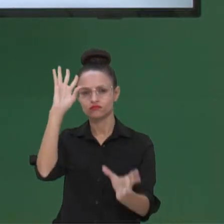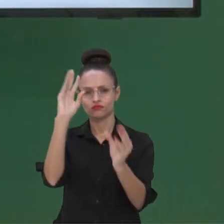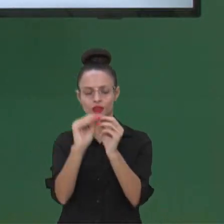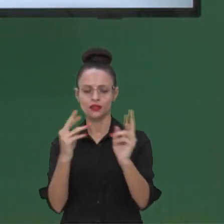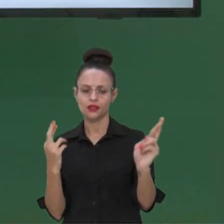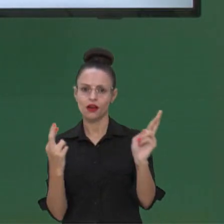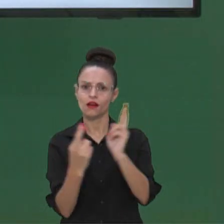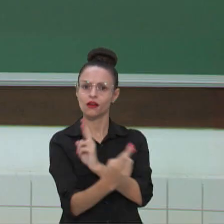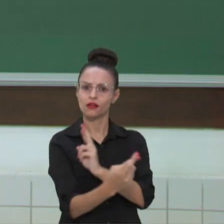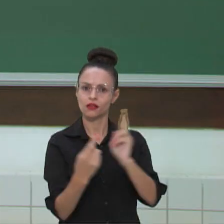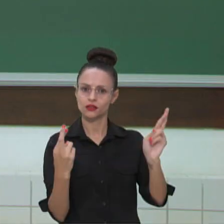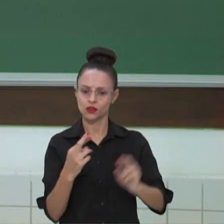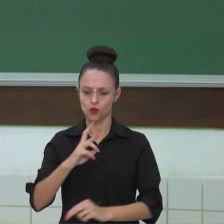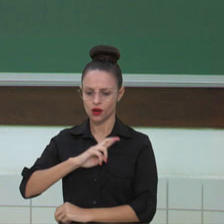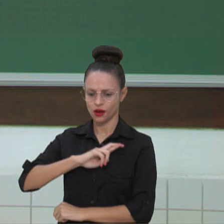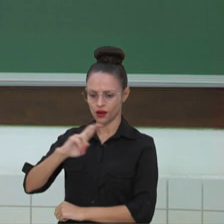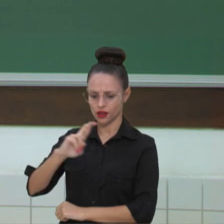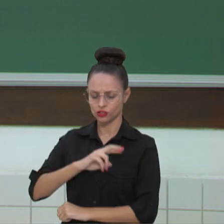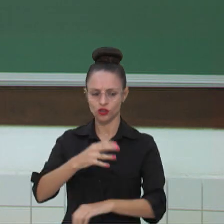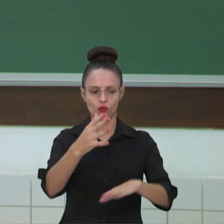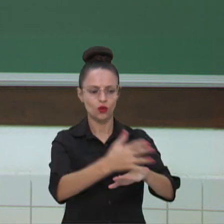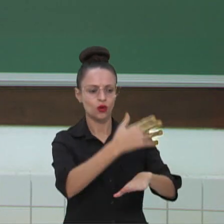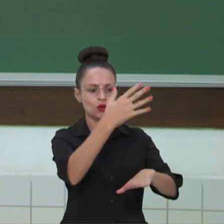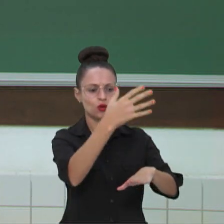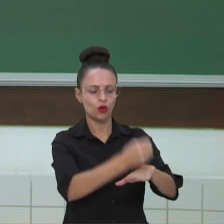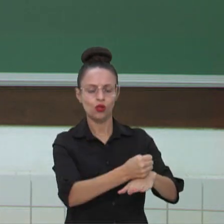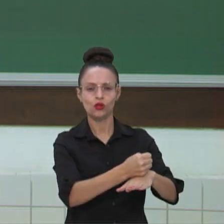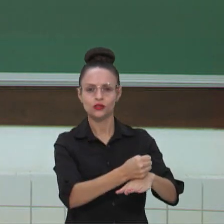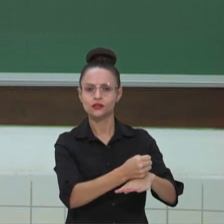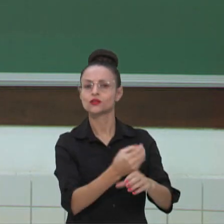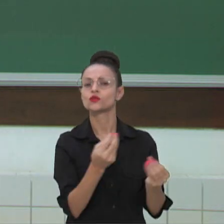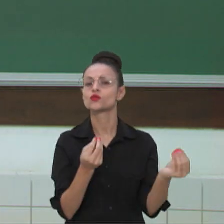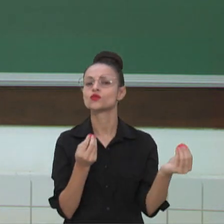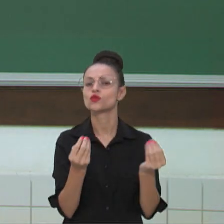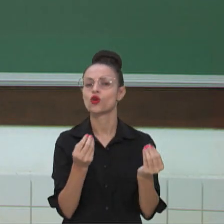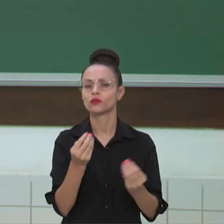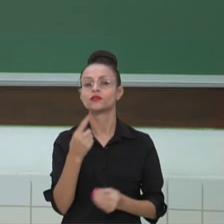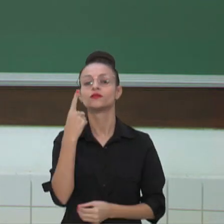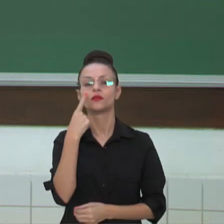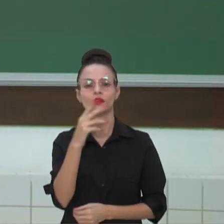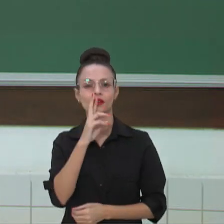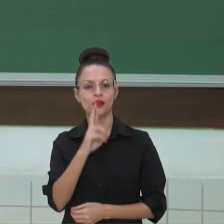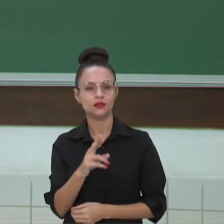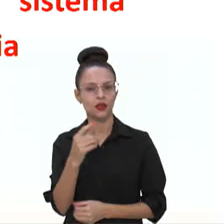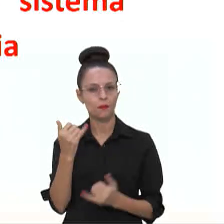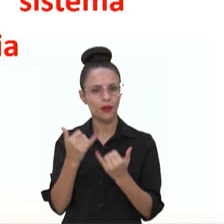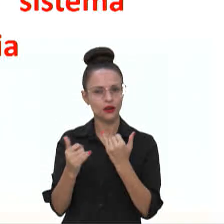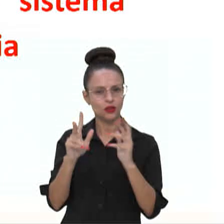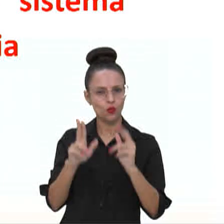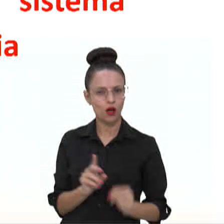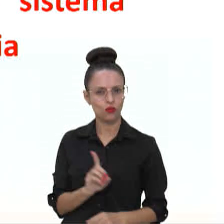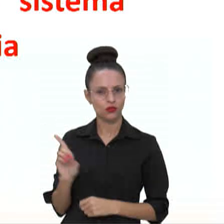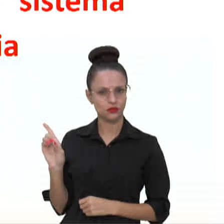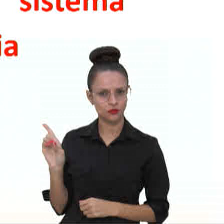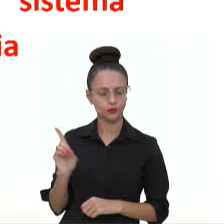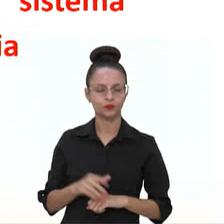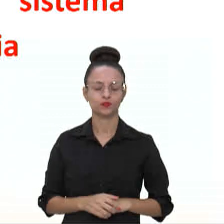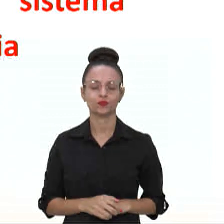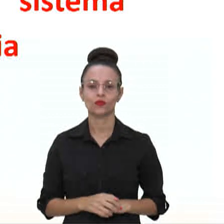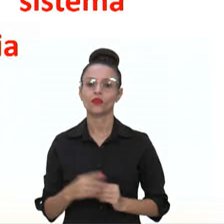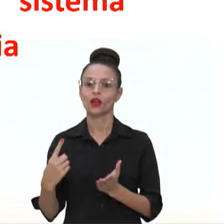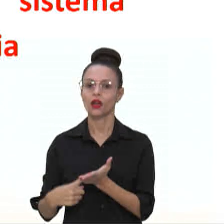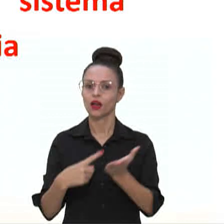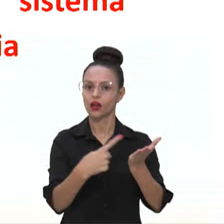relação da religião na colonização da América inglesa? Vê se você respondeu algo parecido com isso. O acordo entre